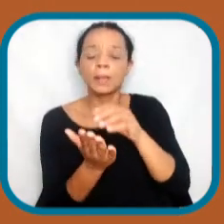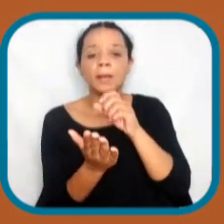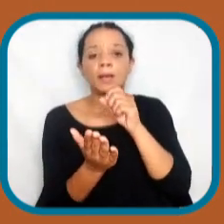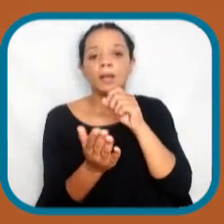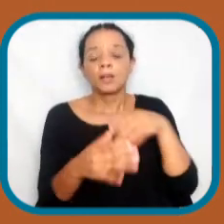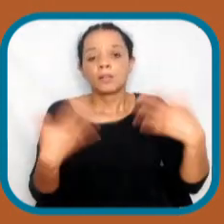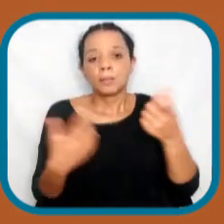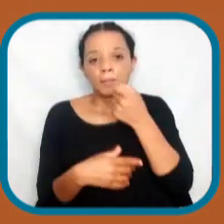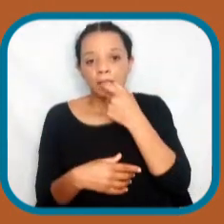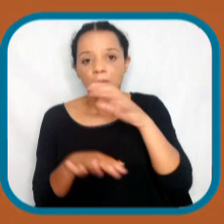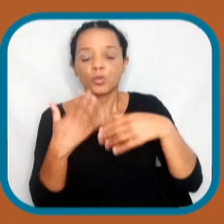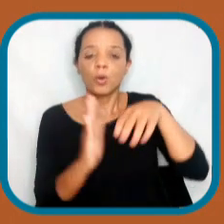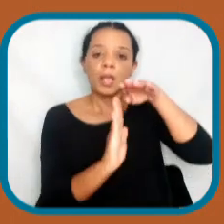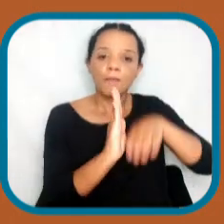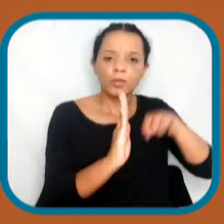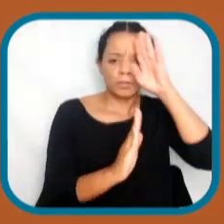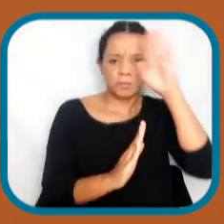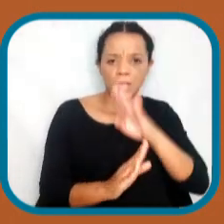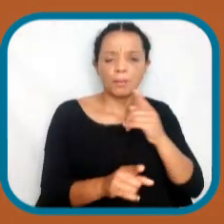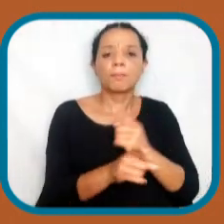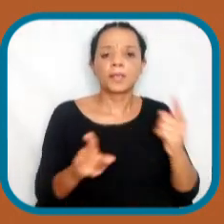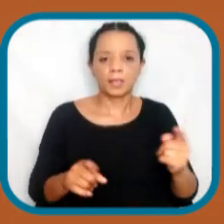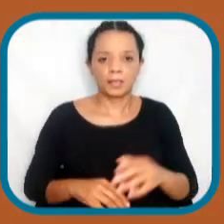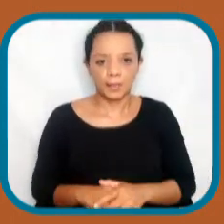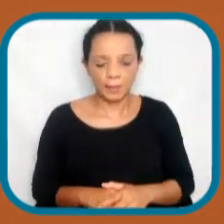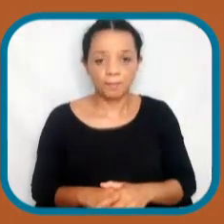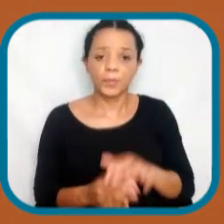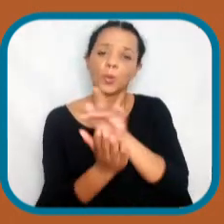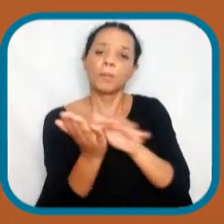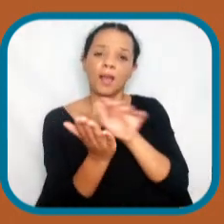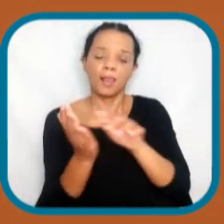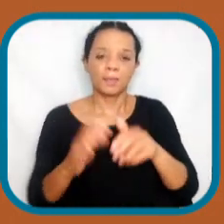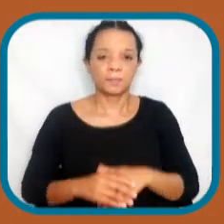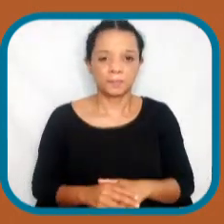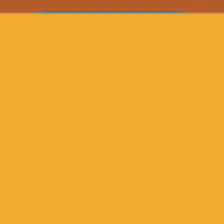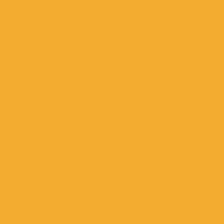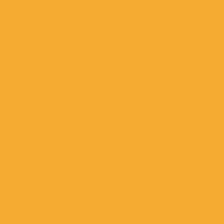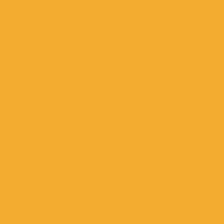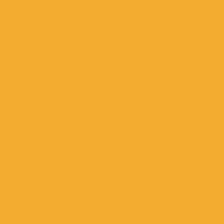em medicamentos ou até mesmo em elevadores, já sabes do que se trata. O Braille.